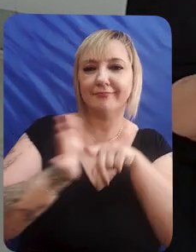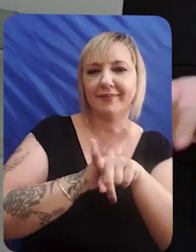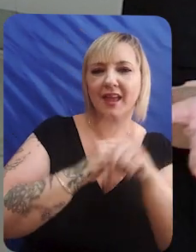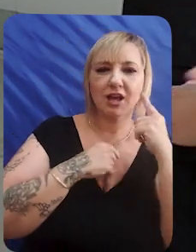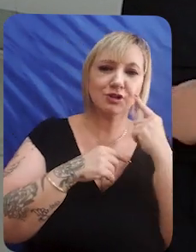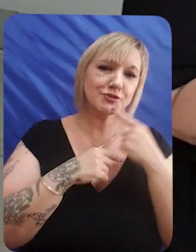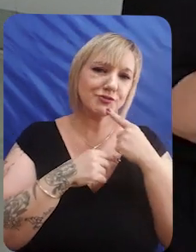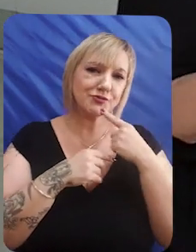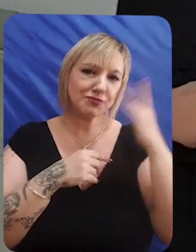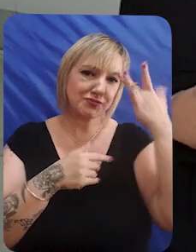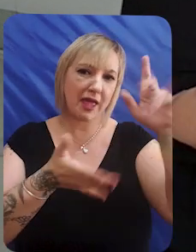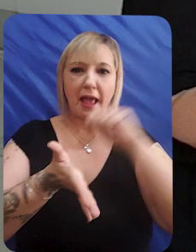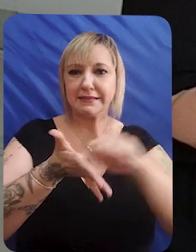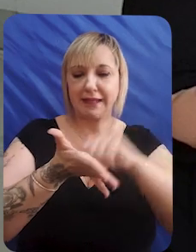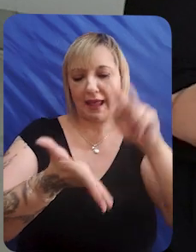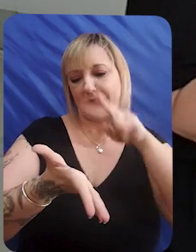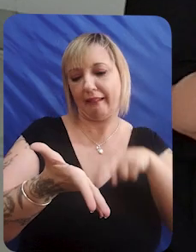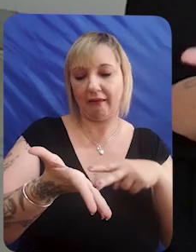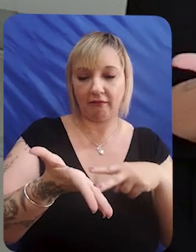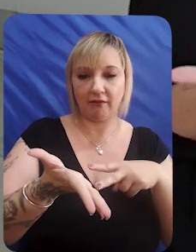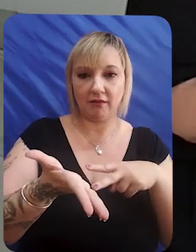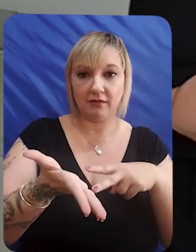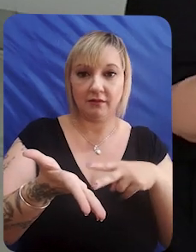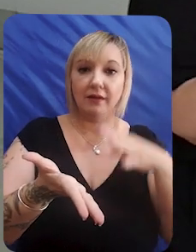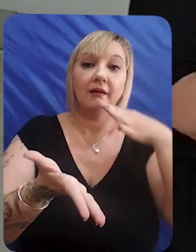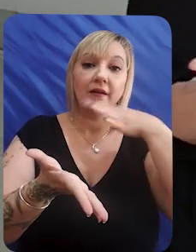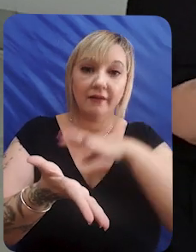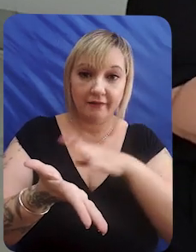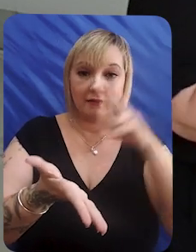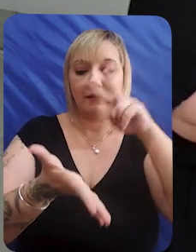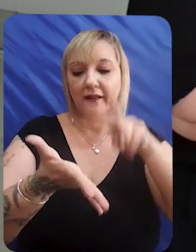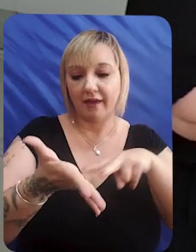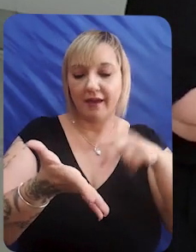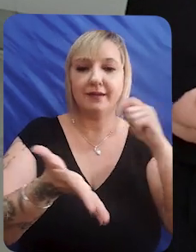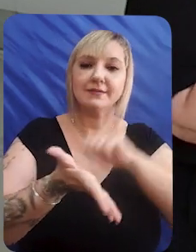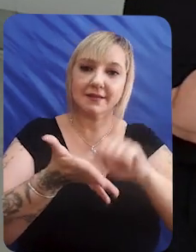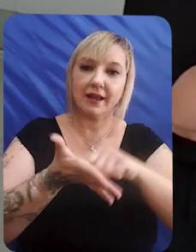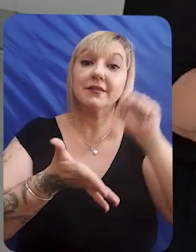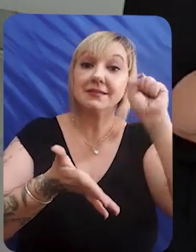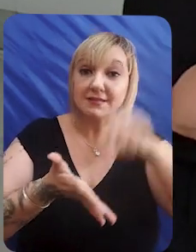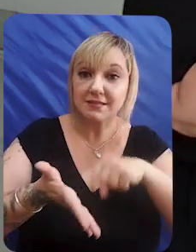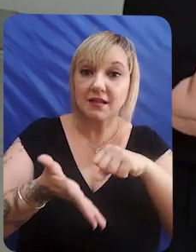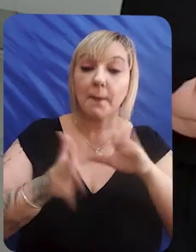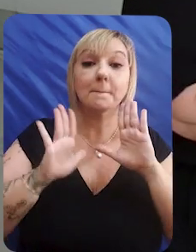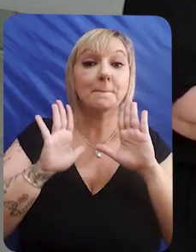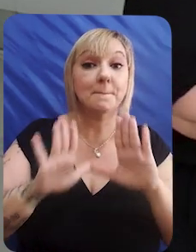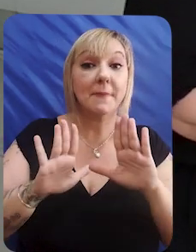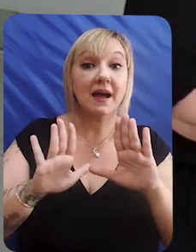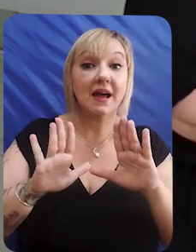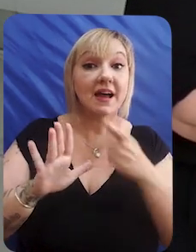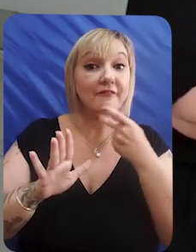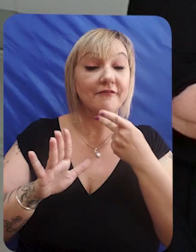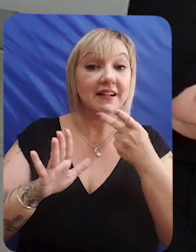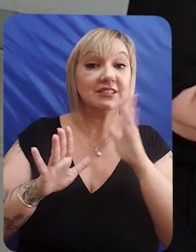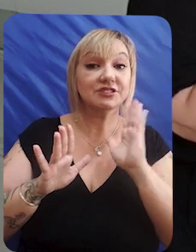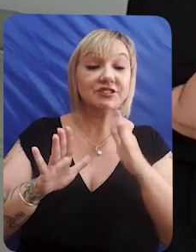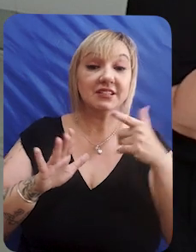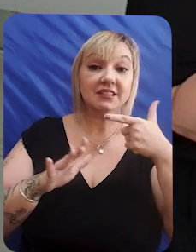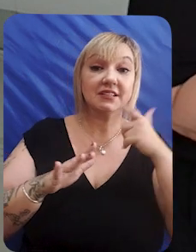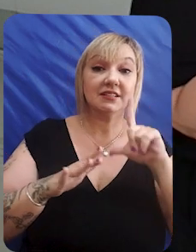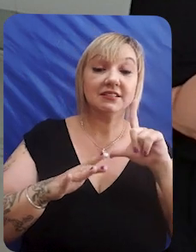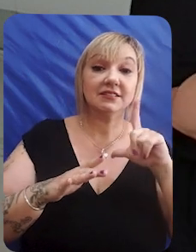mas o surdo não escreve, ele não lê? Isso é óbvio que ele lê, ele escreve. Mas como a gente já disse